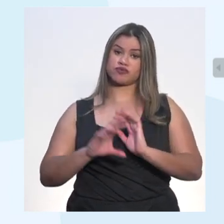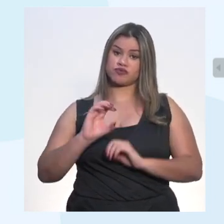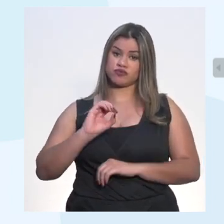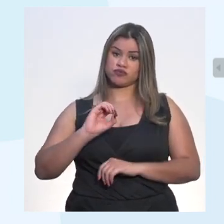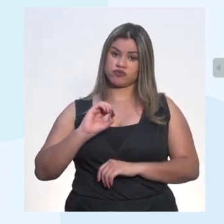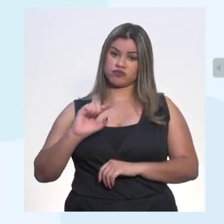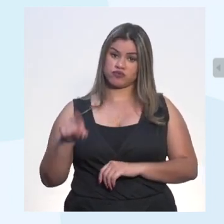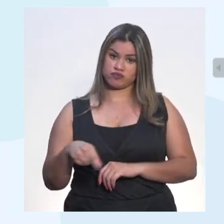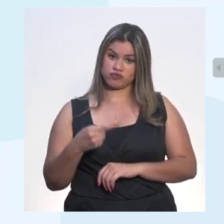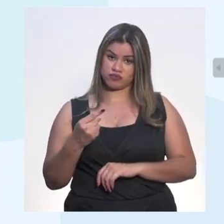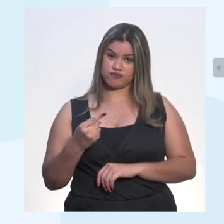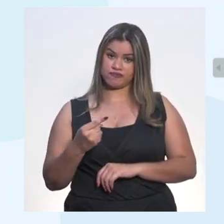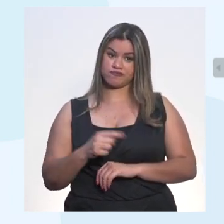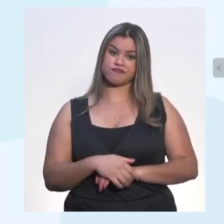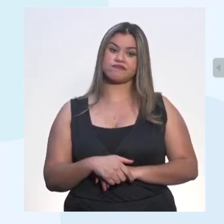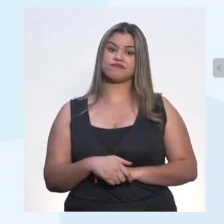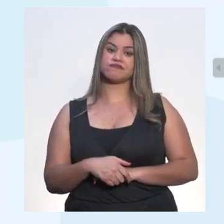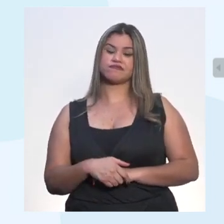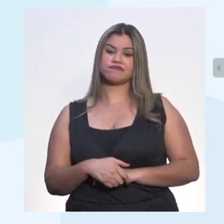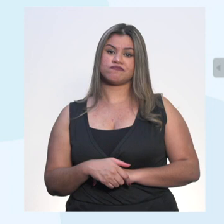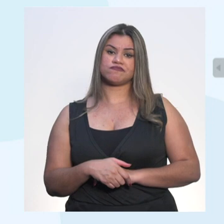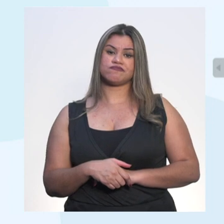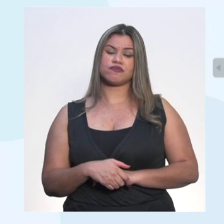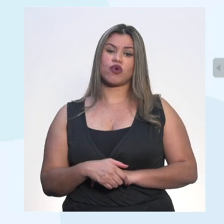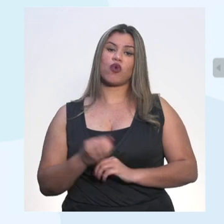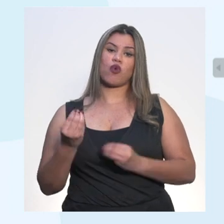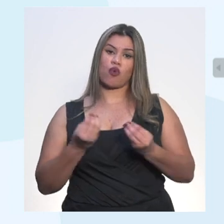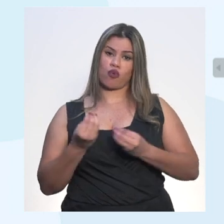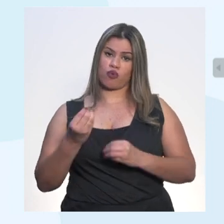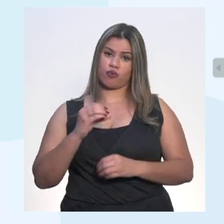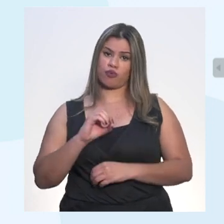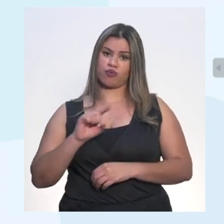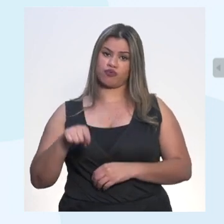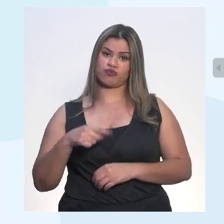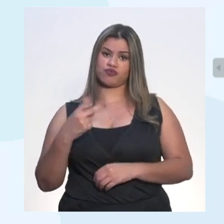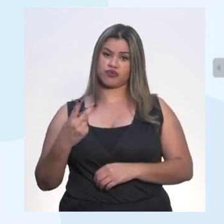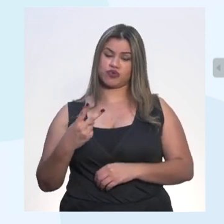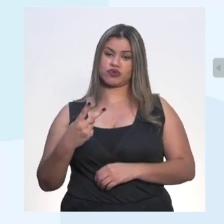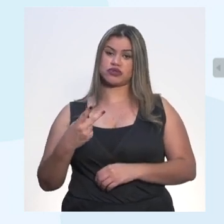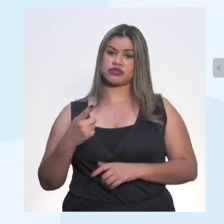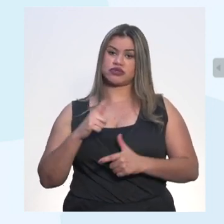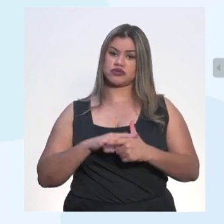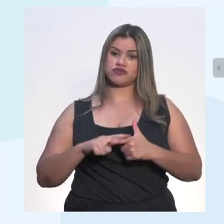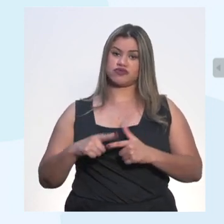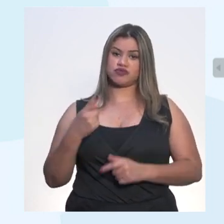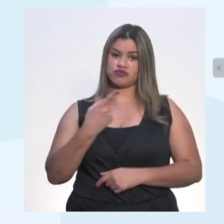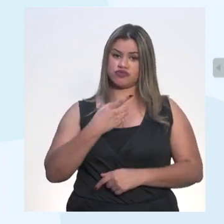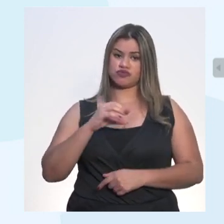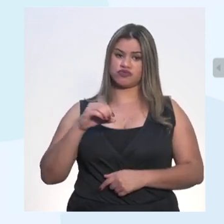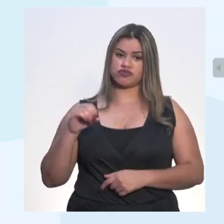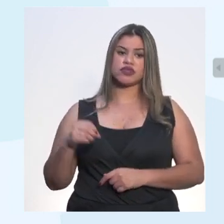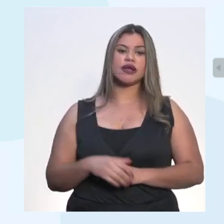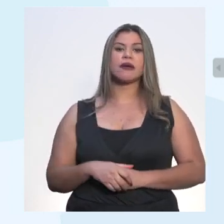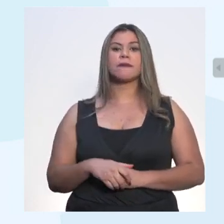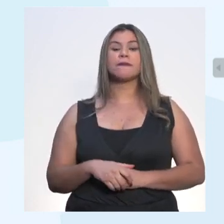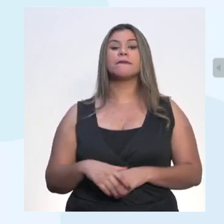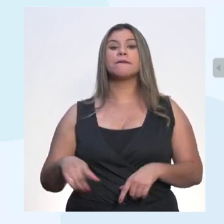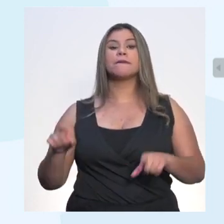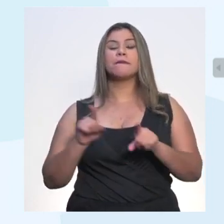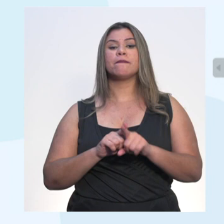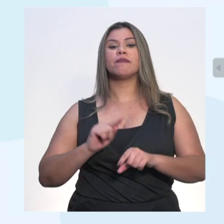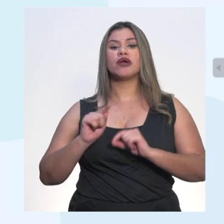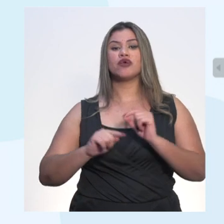correto? Dividir 2 por 100. Outra informação que ele trouxe. O T, que é o tempo. Em